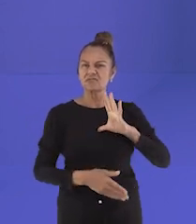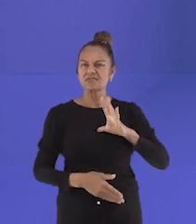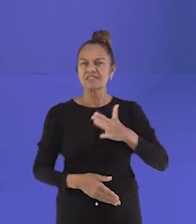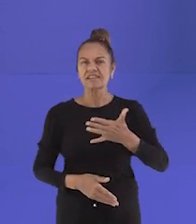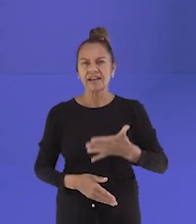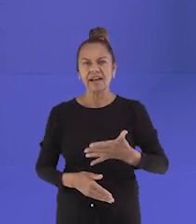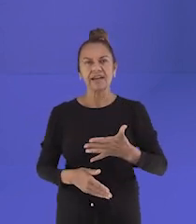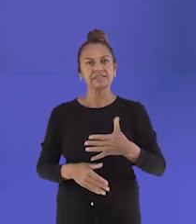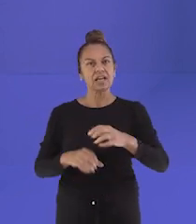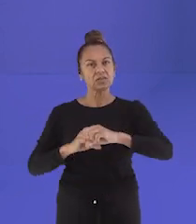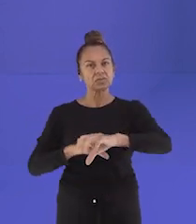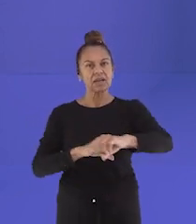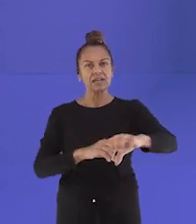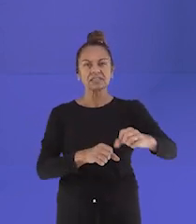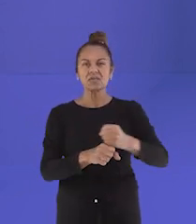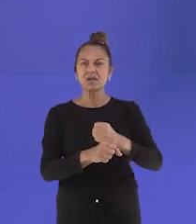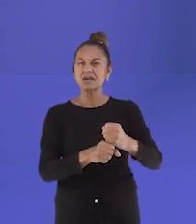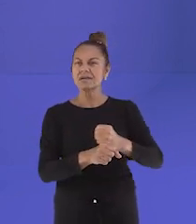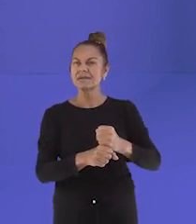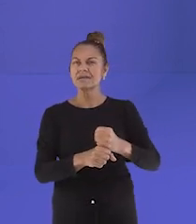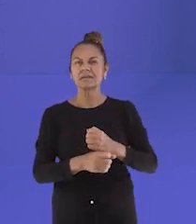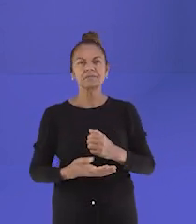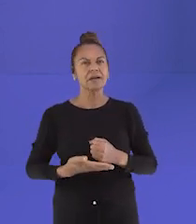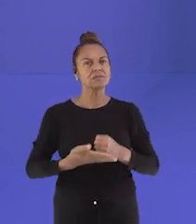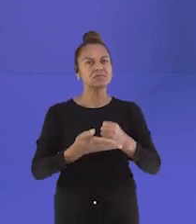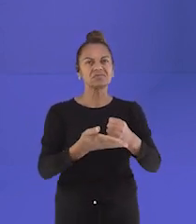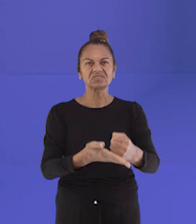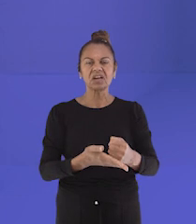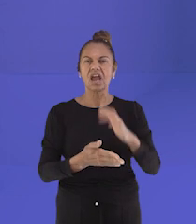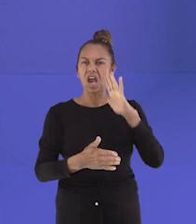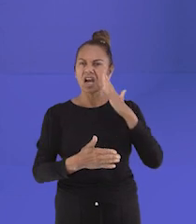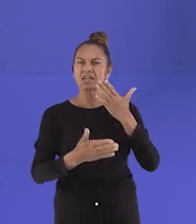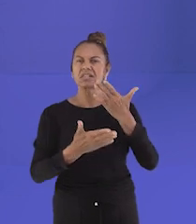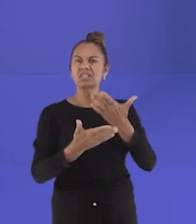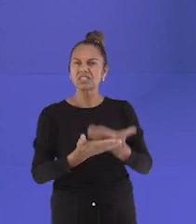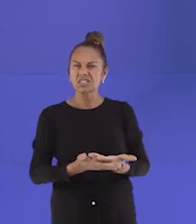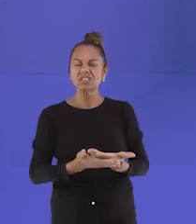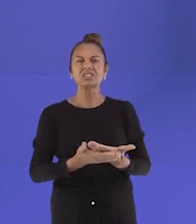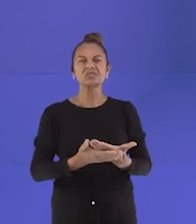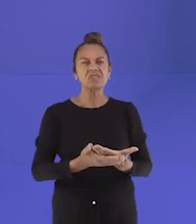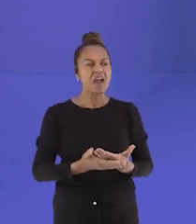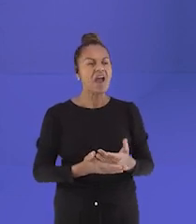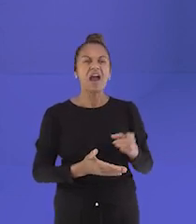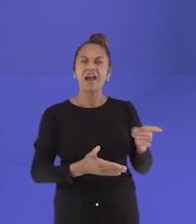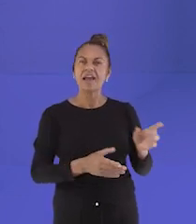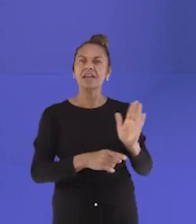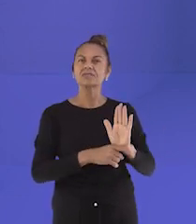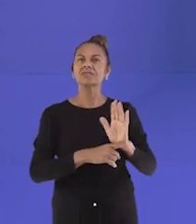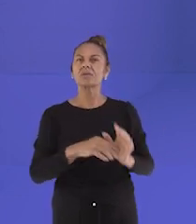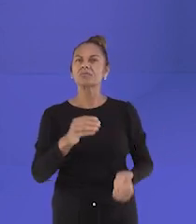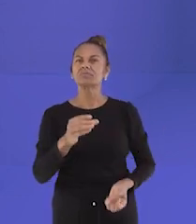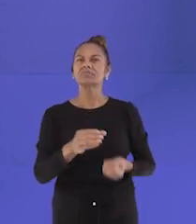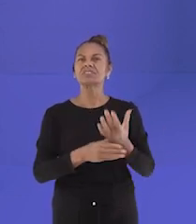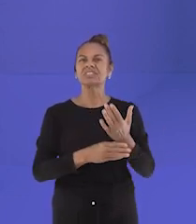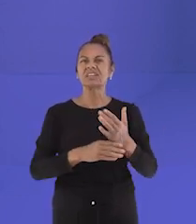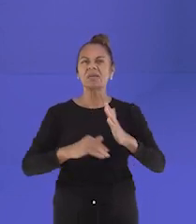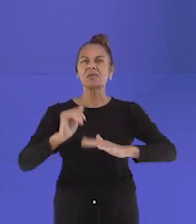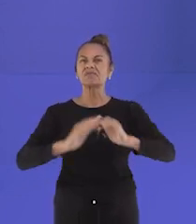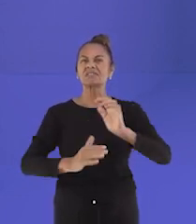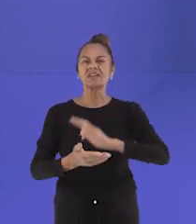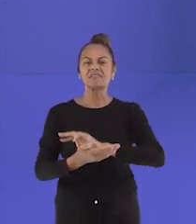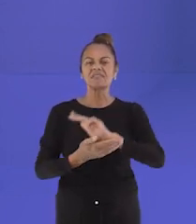que, através dela, gerou muitas outras profissões, como médicos, advogados,